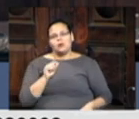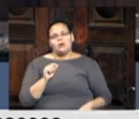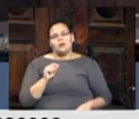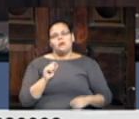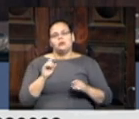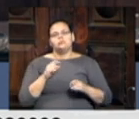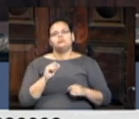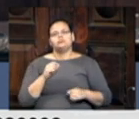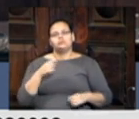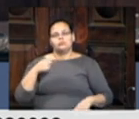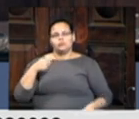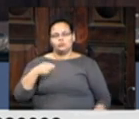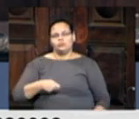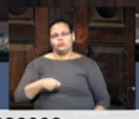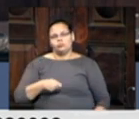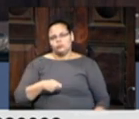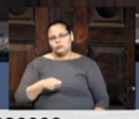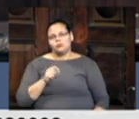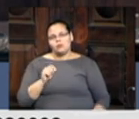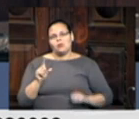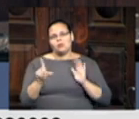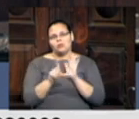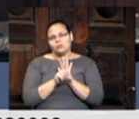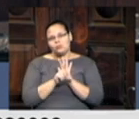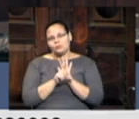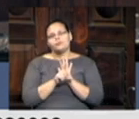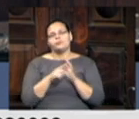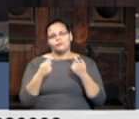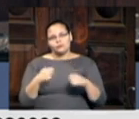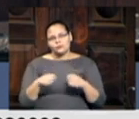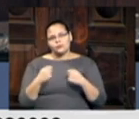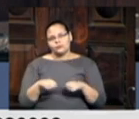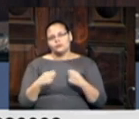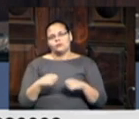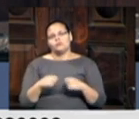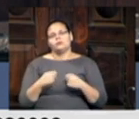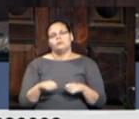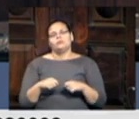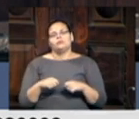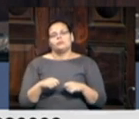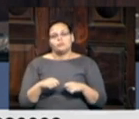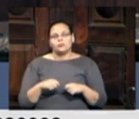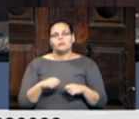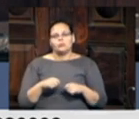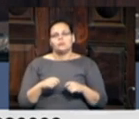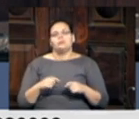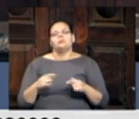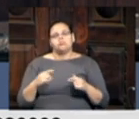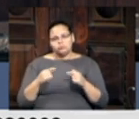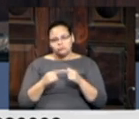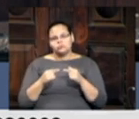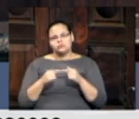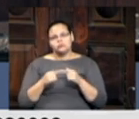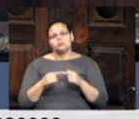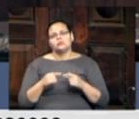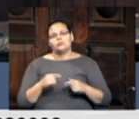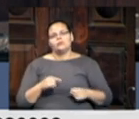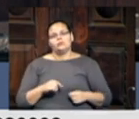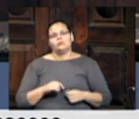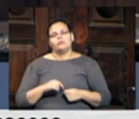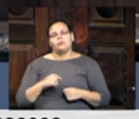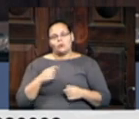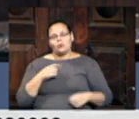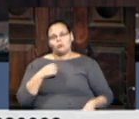tomadas com a dureza que a lei precisa ser aplicada. Dura lex, sed